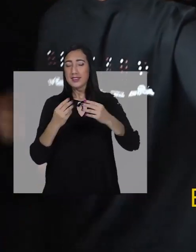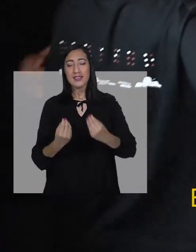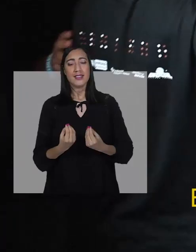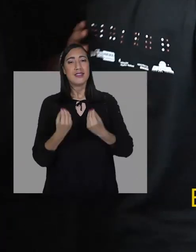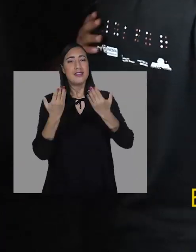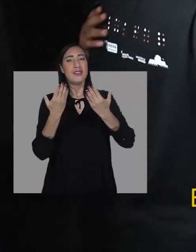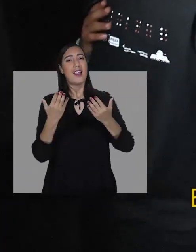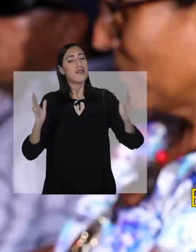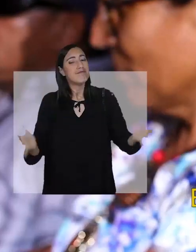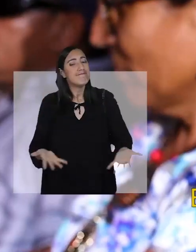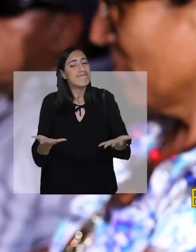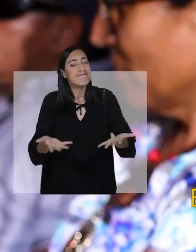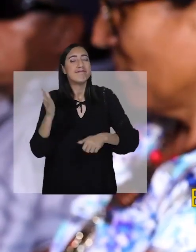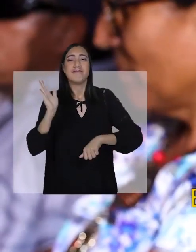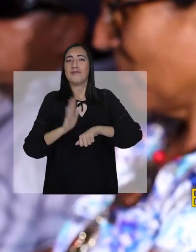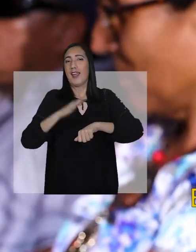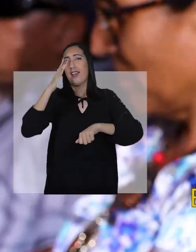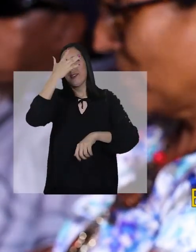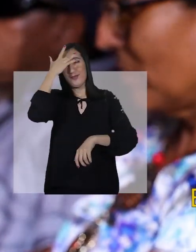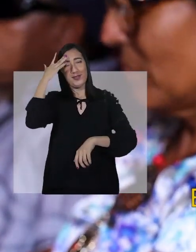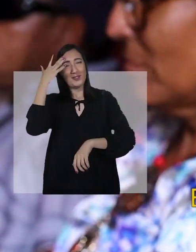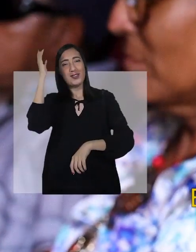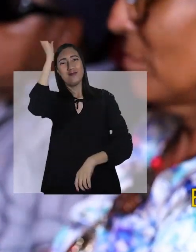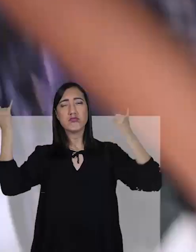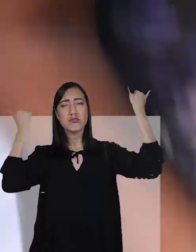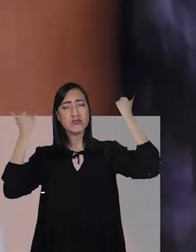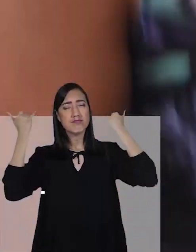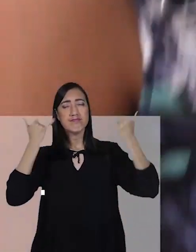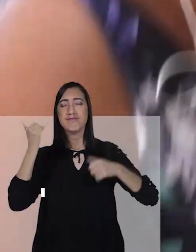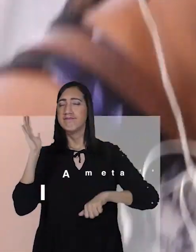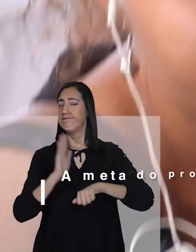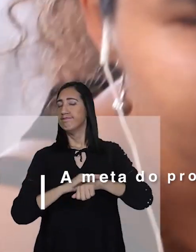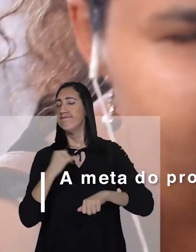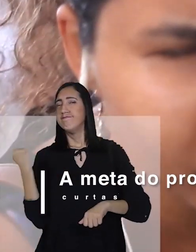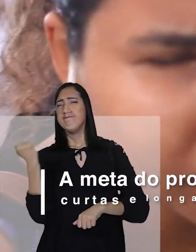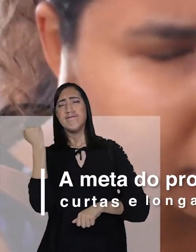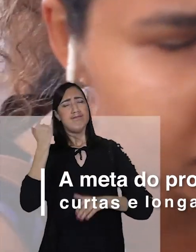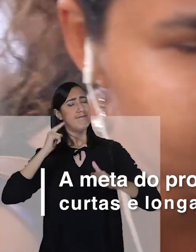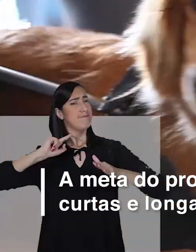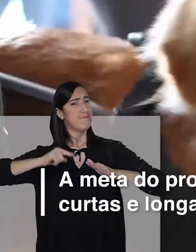vai trazer mais, vai incluir mais as pessoas com deficiência.